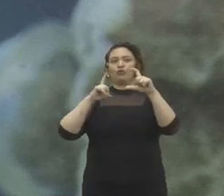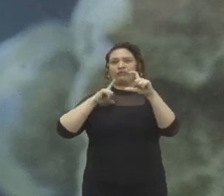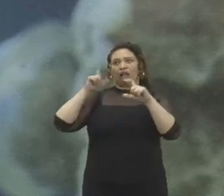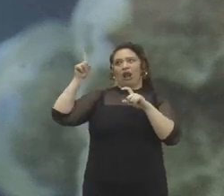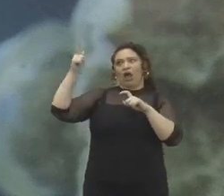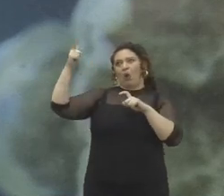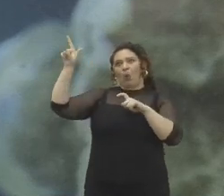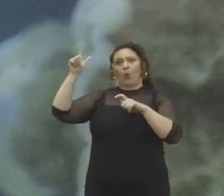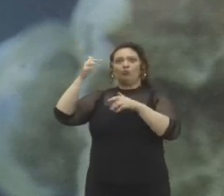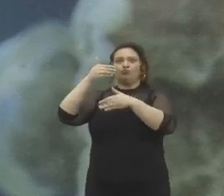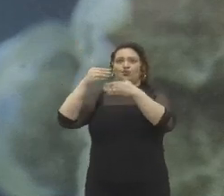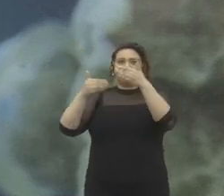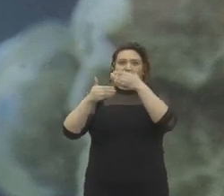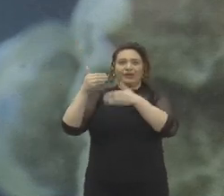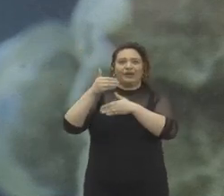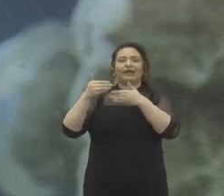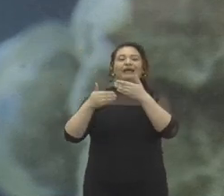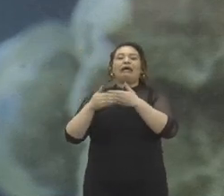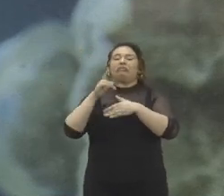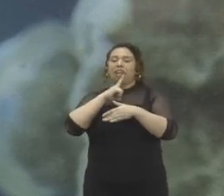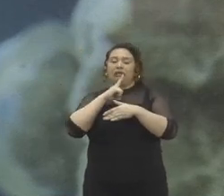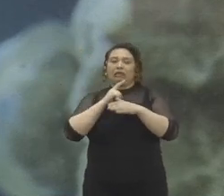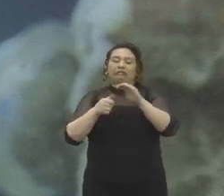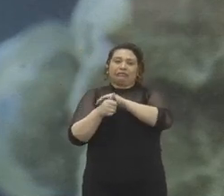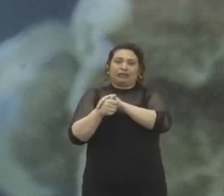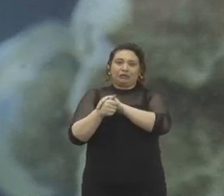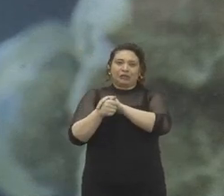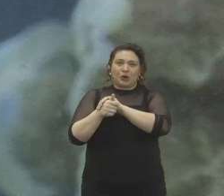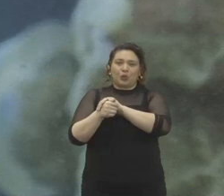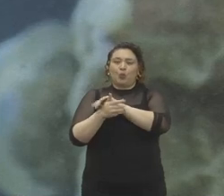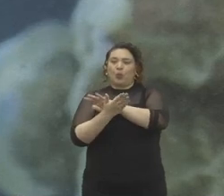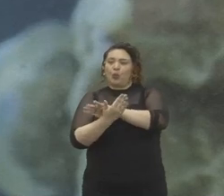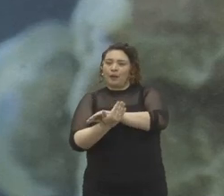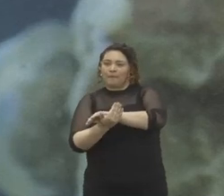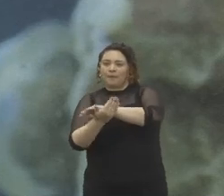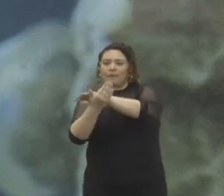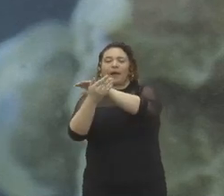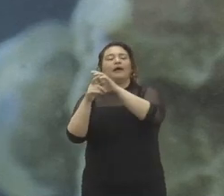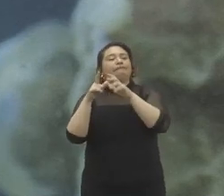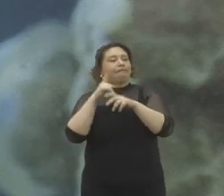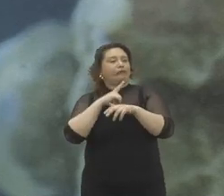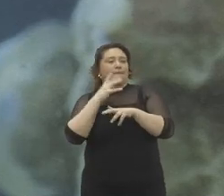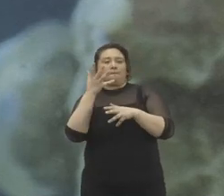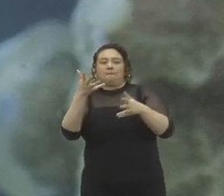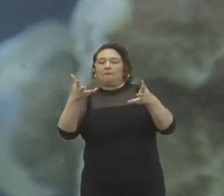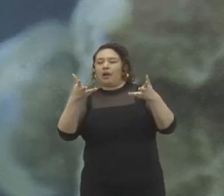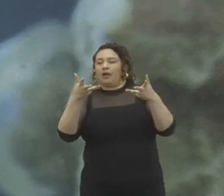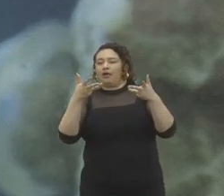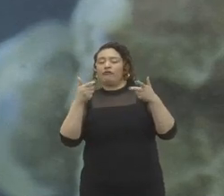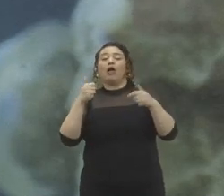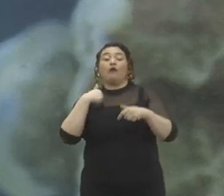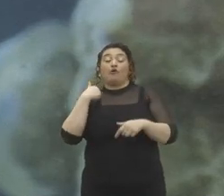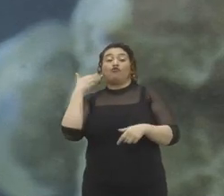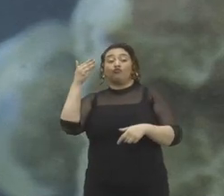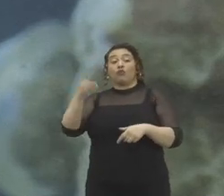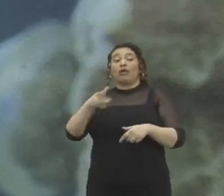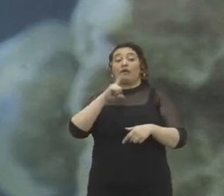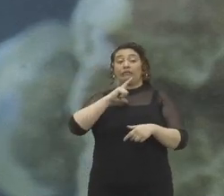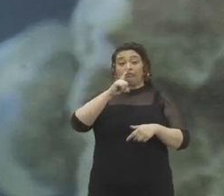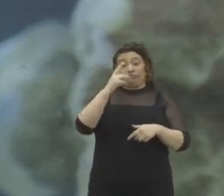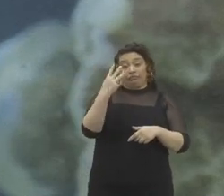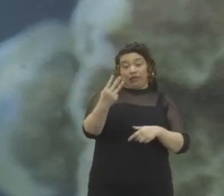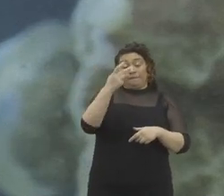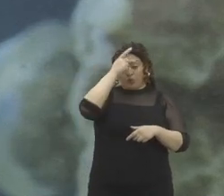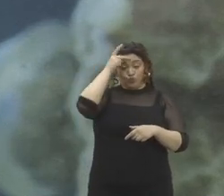num outro painel que tem uma tartaruga em rocas uma água maravilhosa né e e a gente foi com três cidadãos